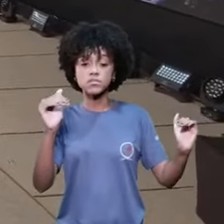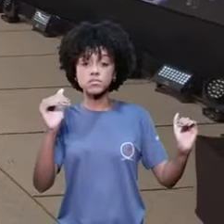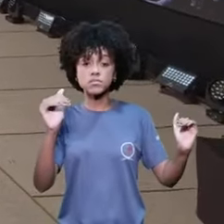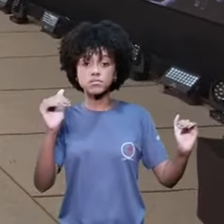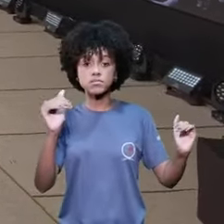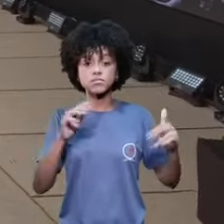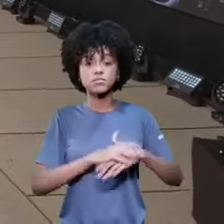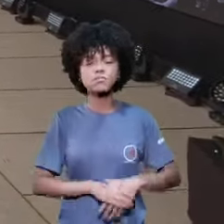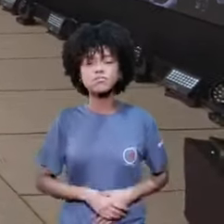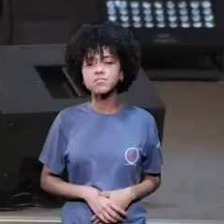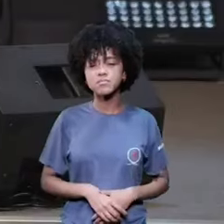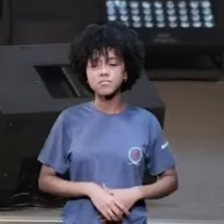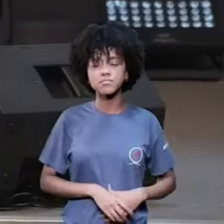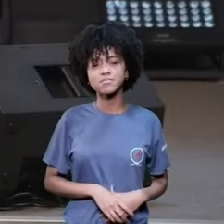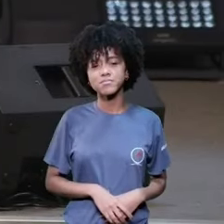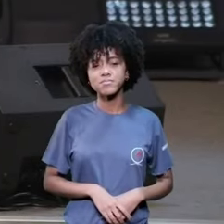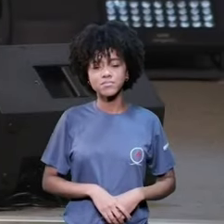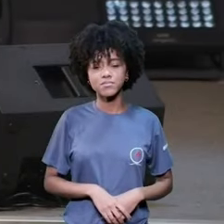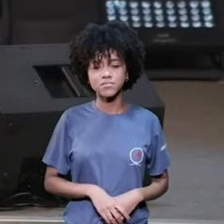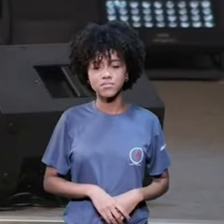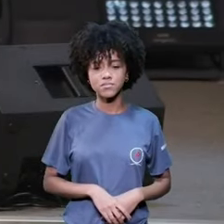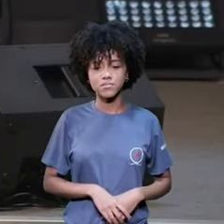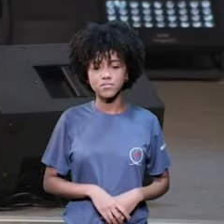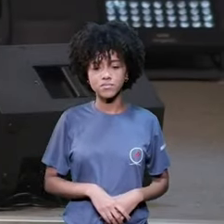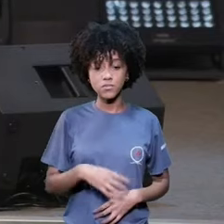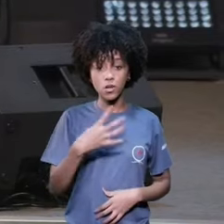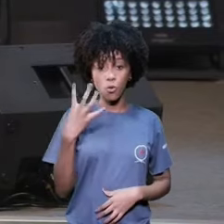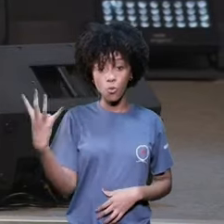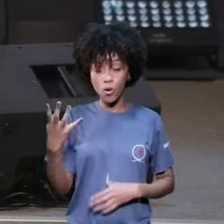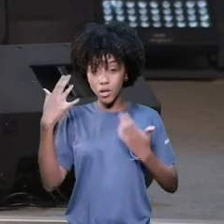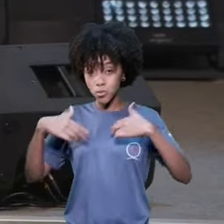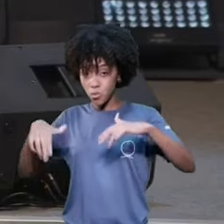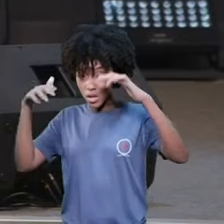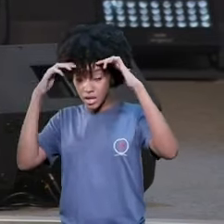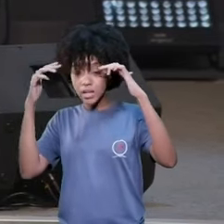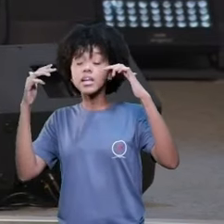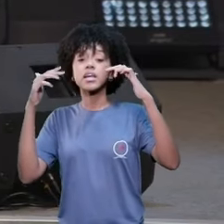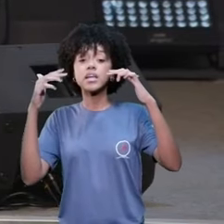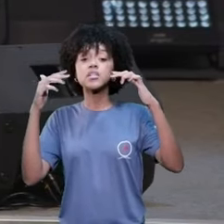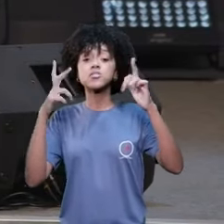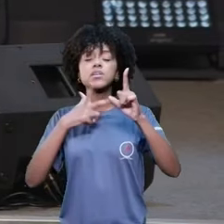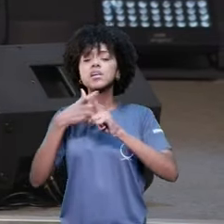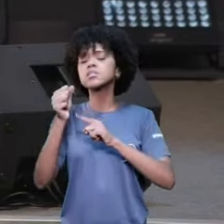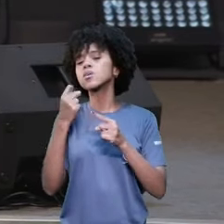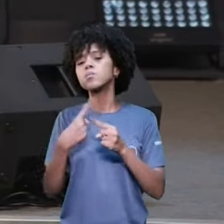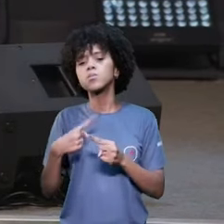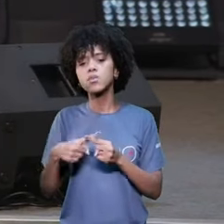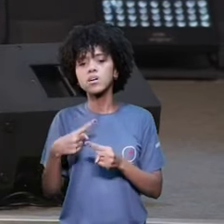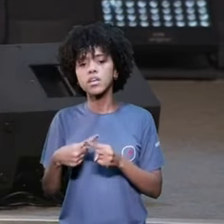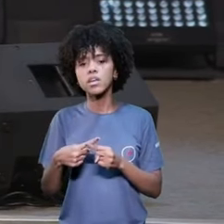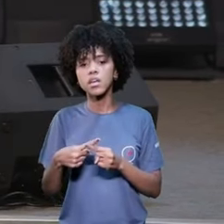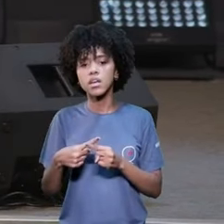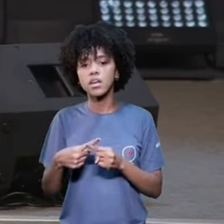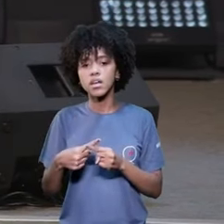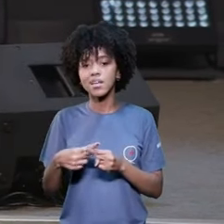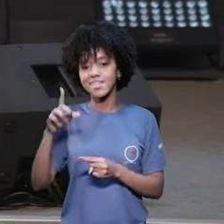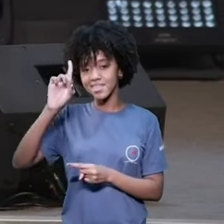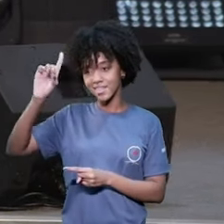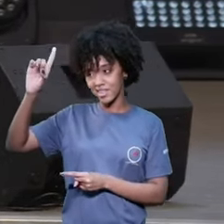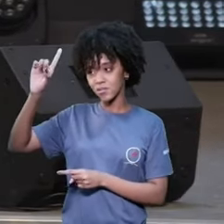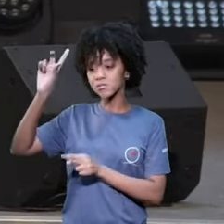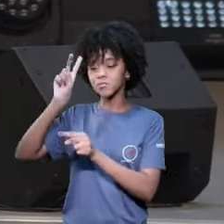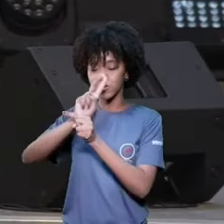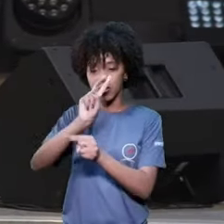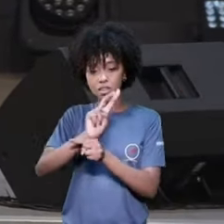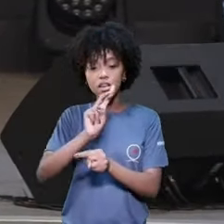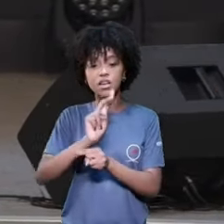por quê? 4 reis e 300 homens, como é que você venceu? Venceu porque eu sou teu escudo. Sobreviveu